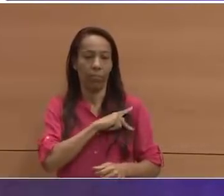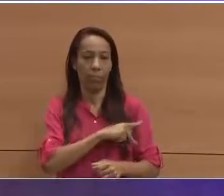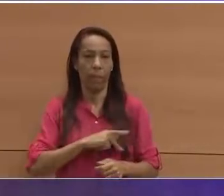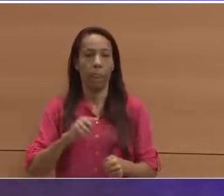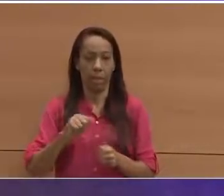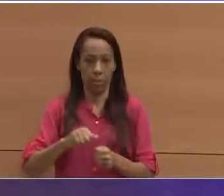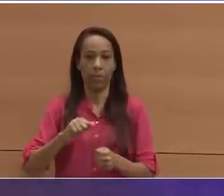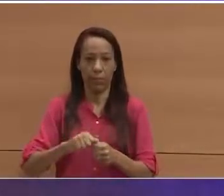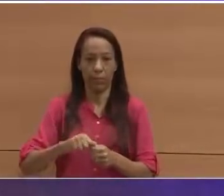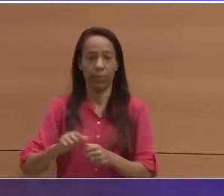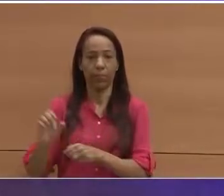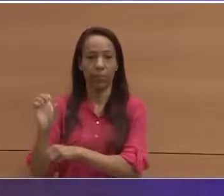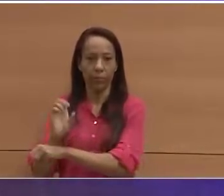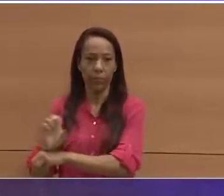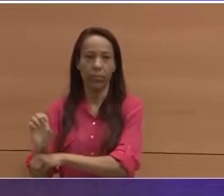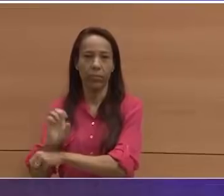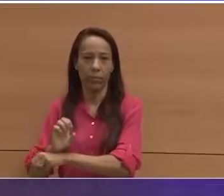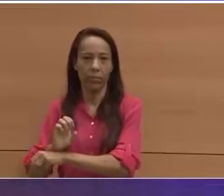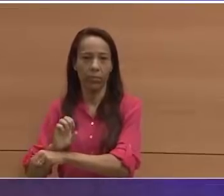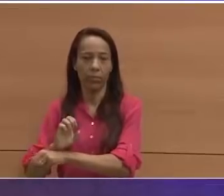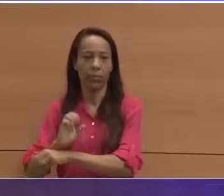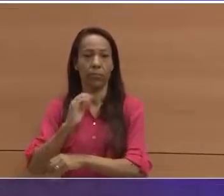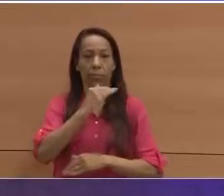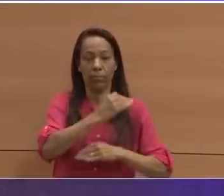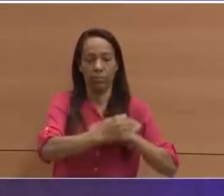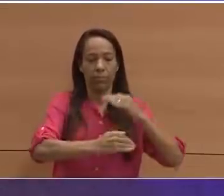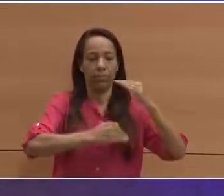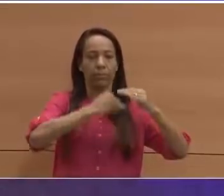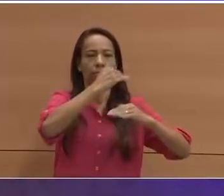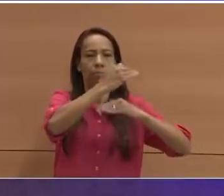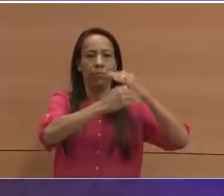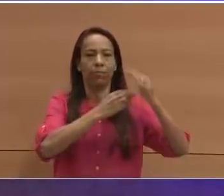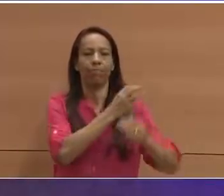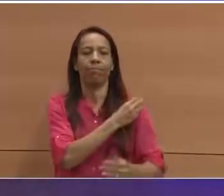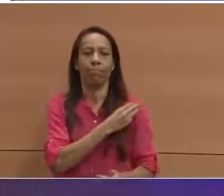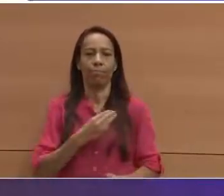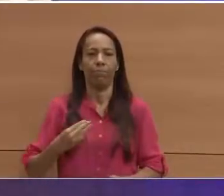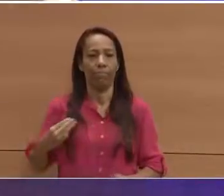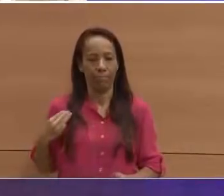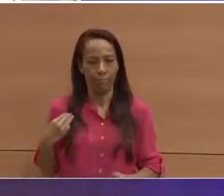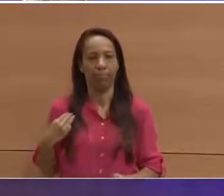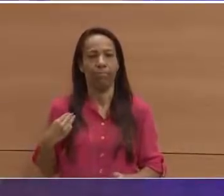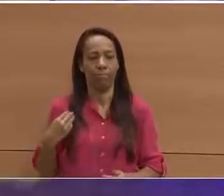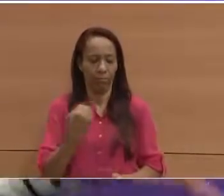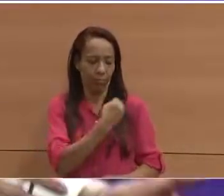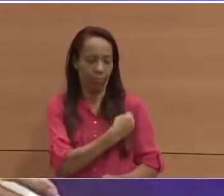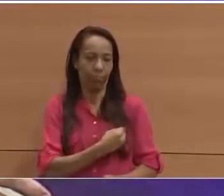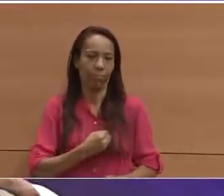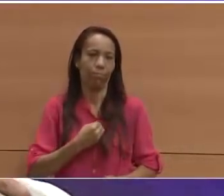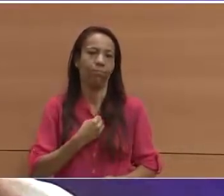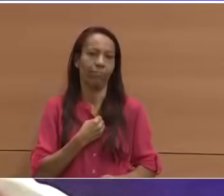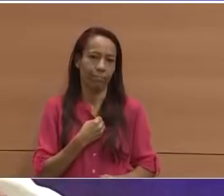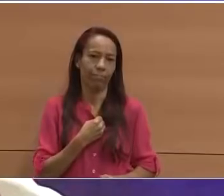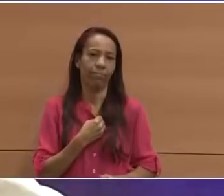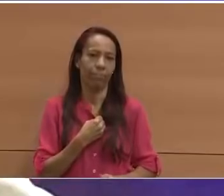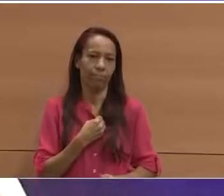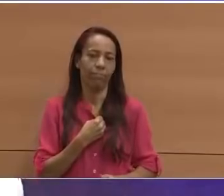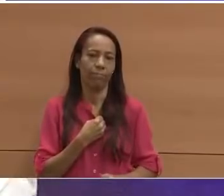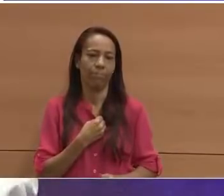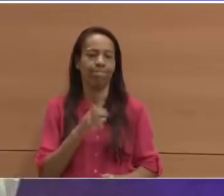para desenvolver o seu ministério, o ministério de João.